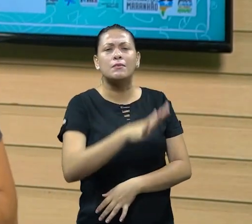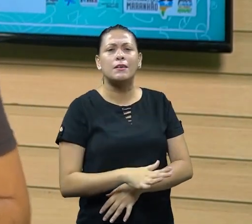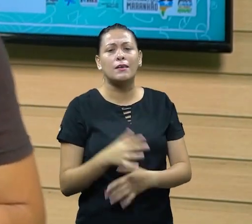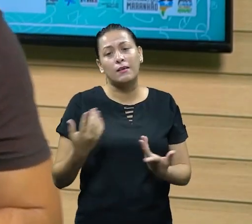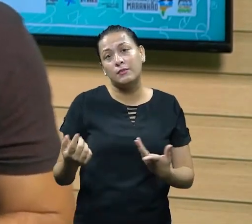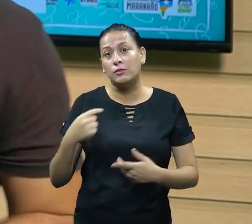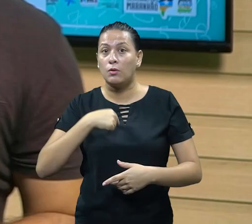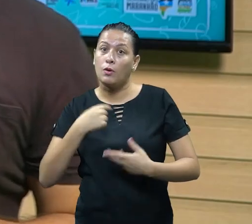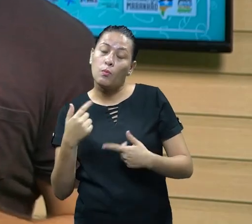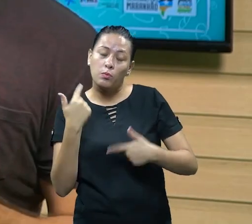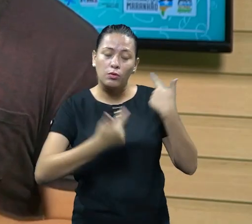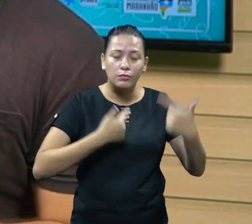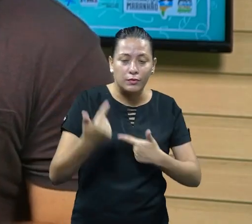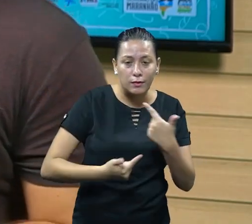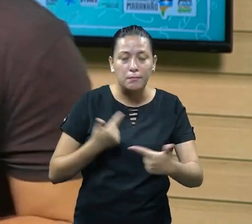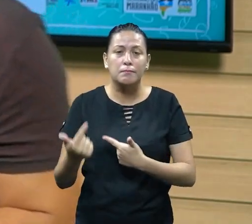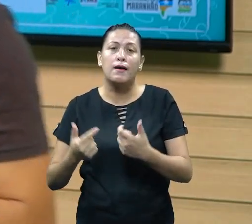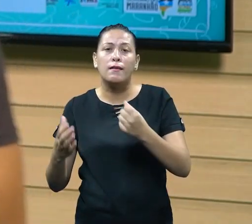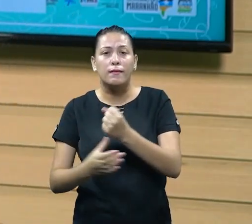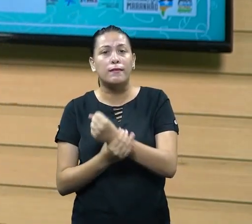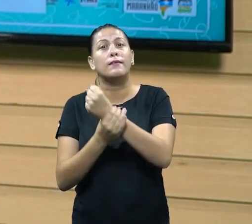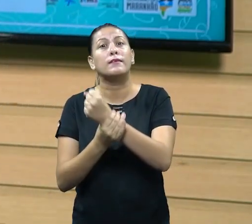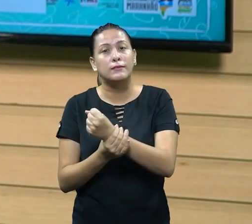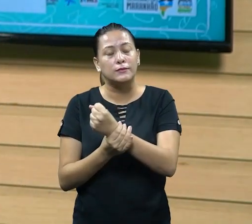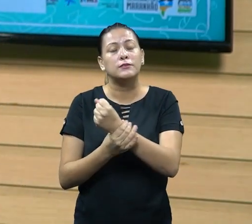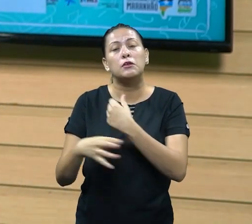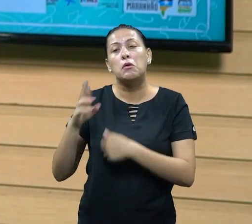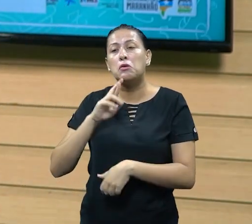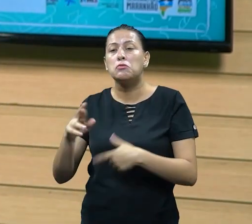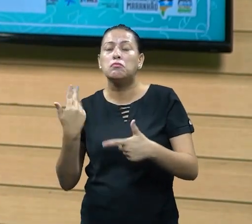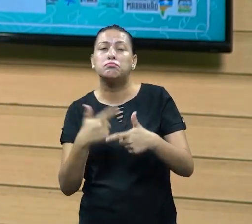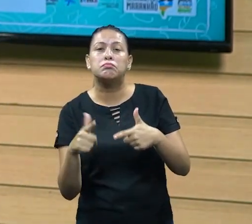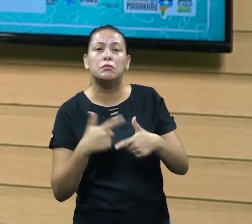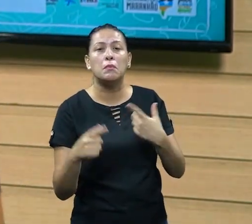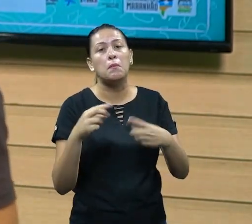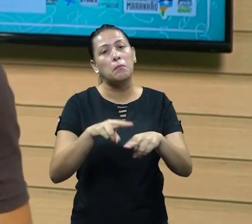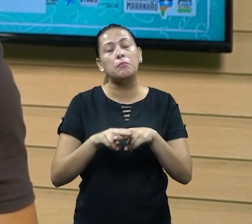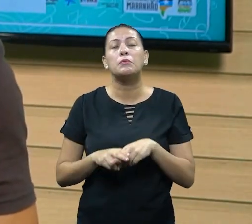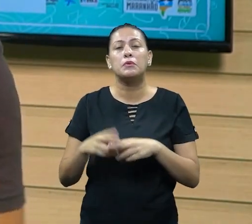sei quantos anos, meus serviços são bons, é garantia, eu resolvo o seu problema, então por isso